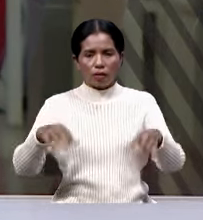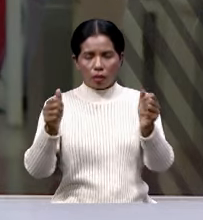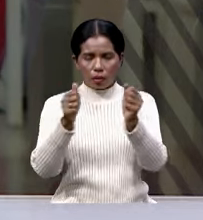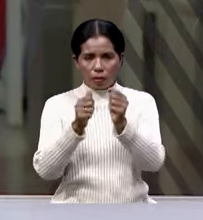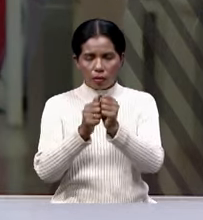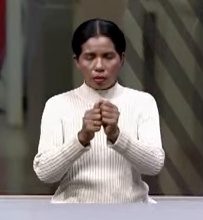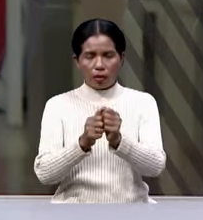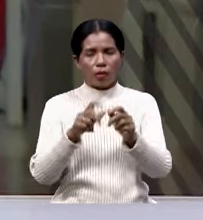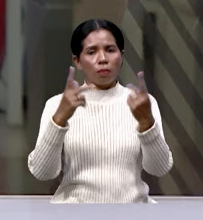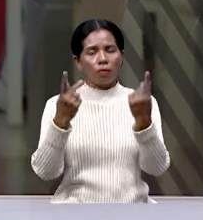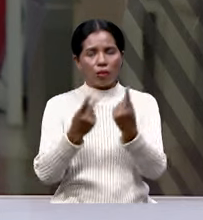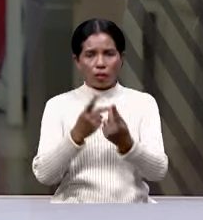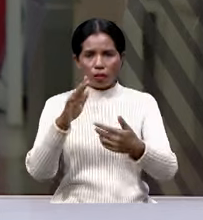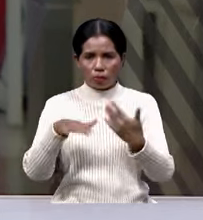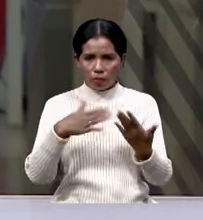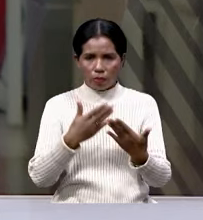entre empresários.